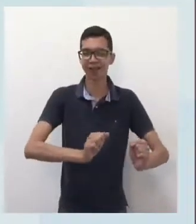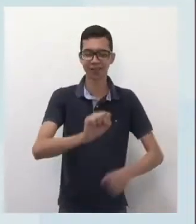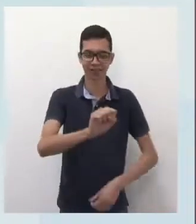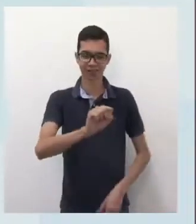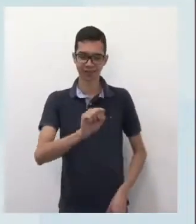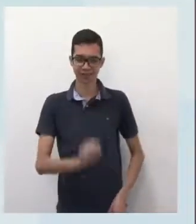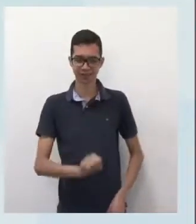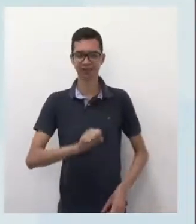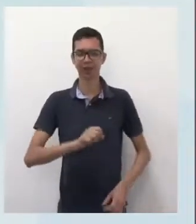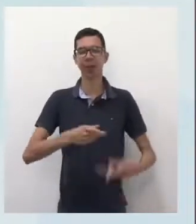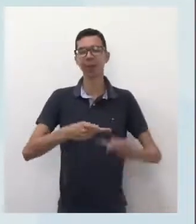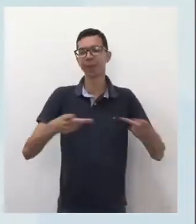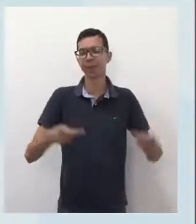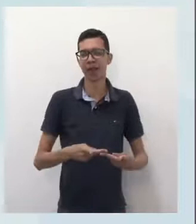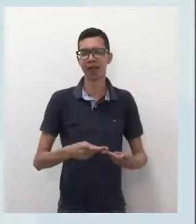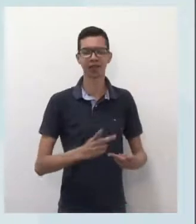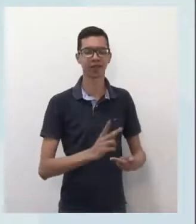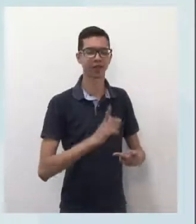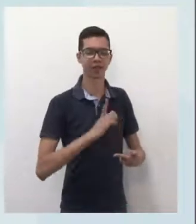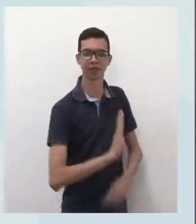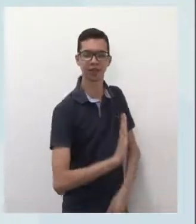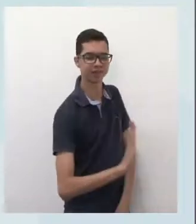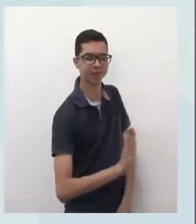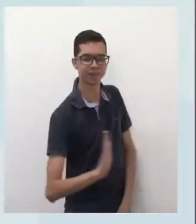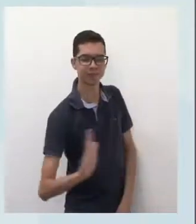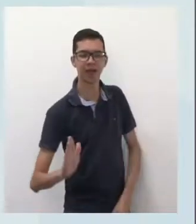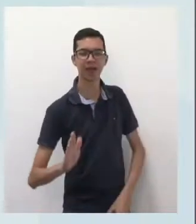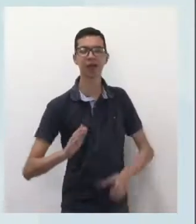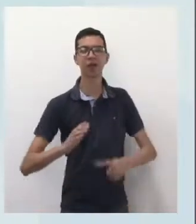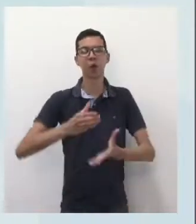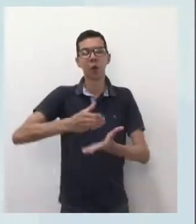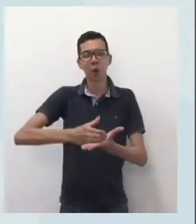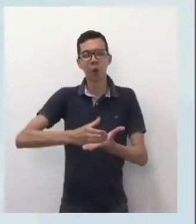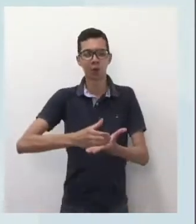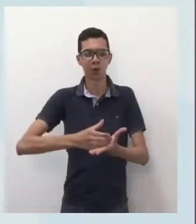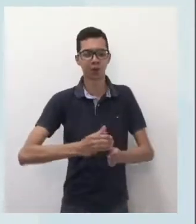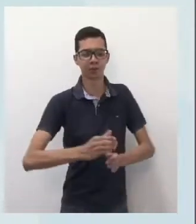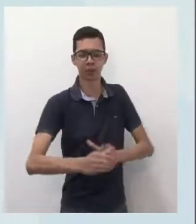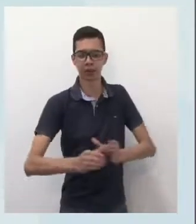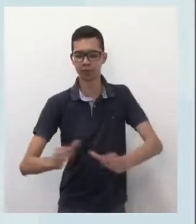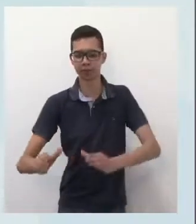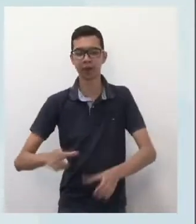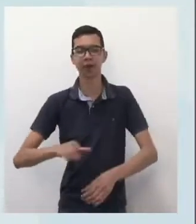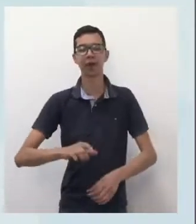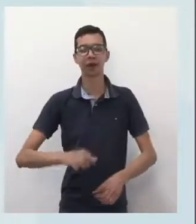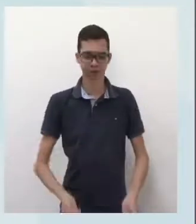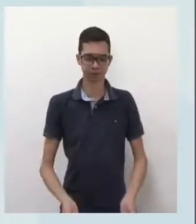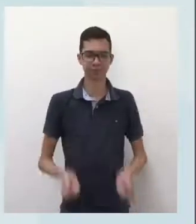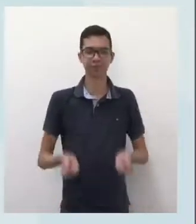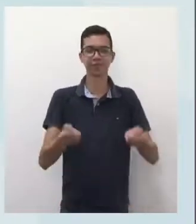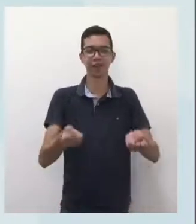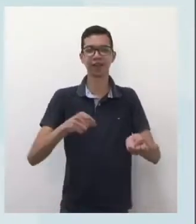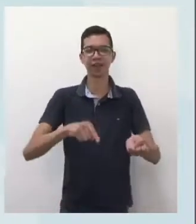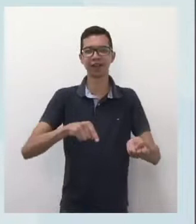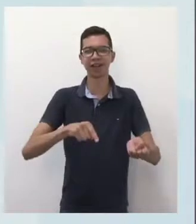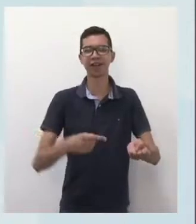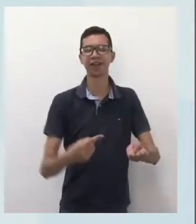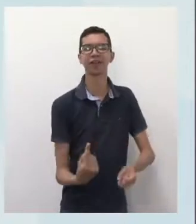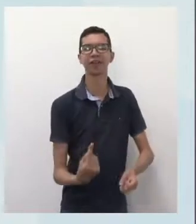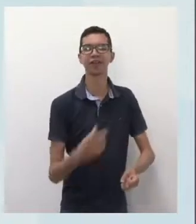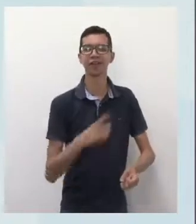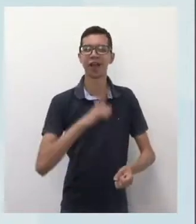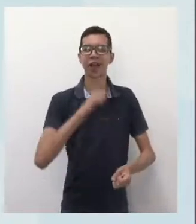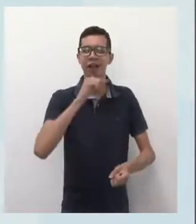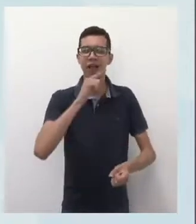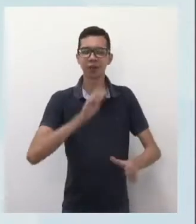Ela usa o modelo de tensão, não veio marcado, né? Onde está o modelo de tensão?